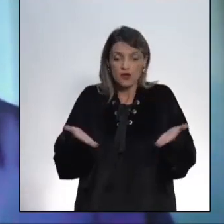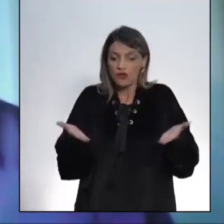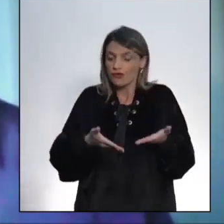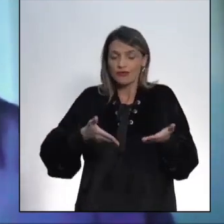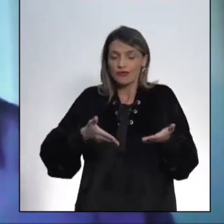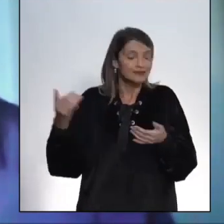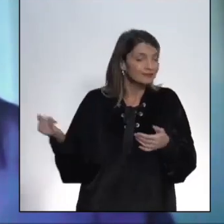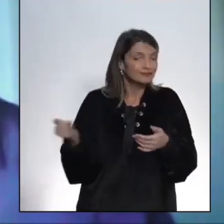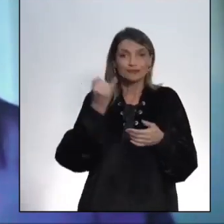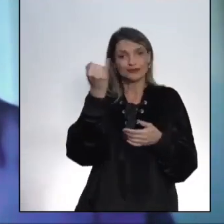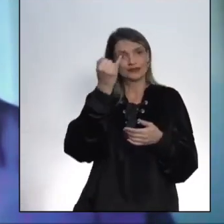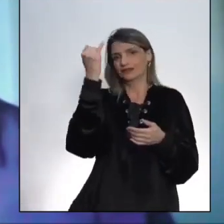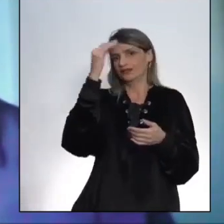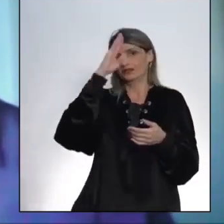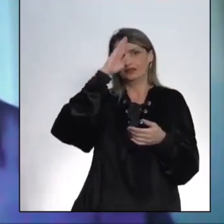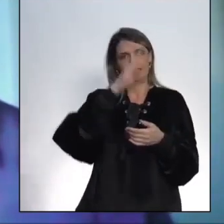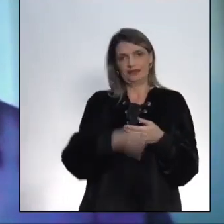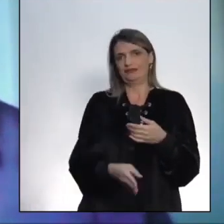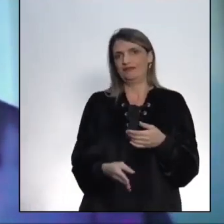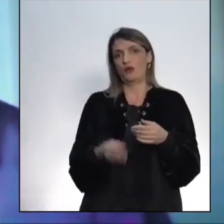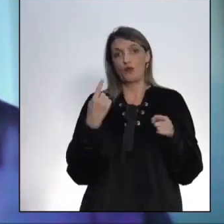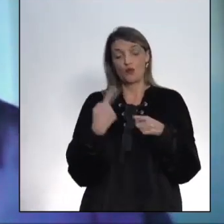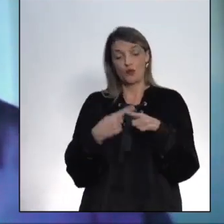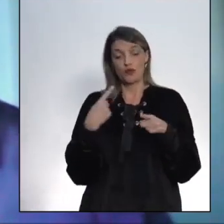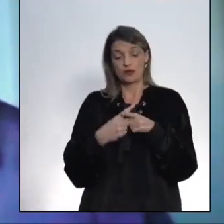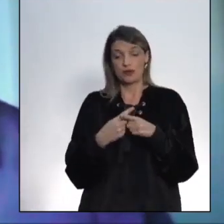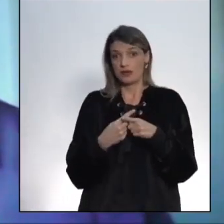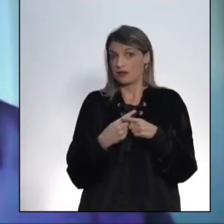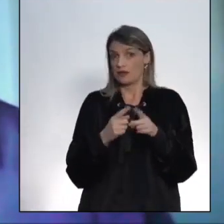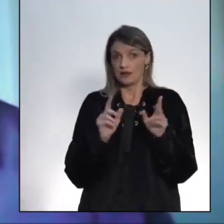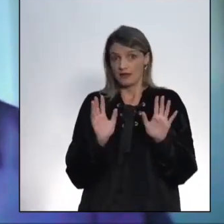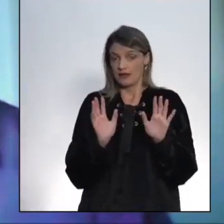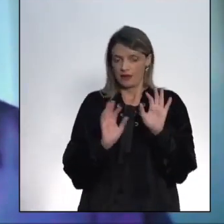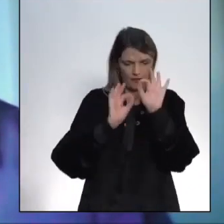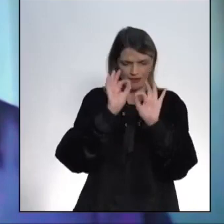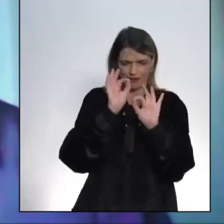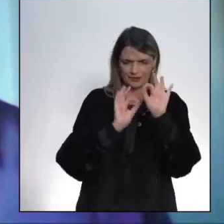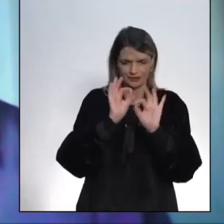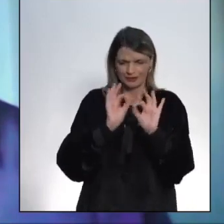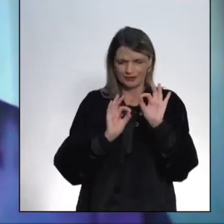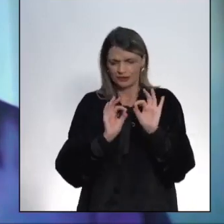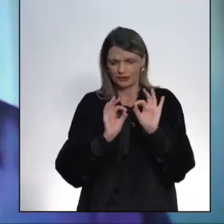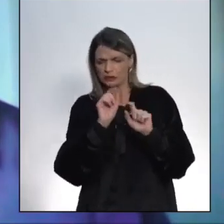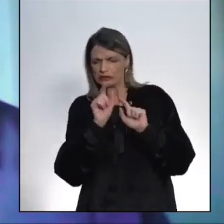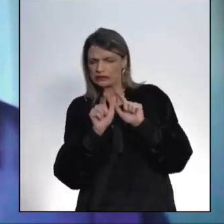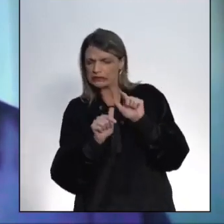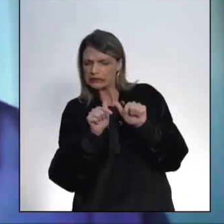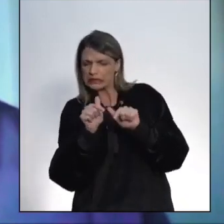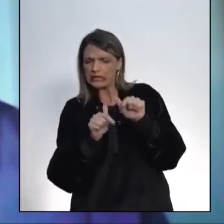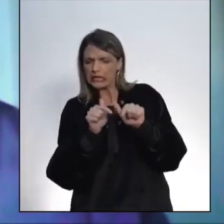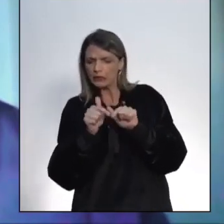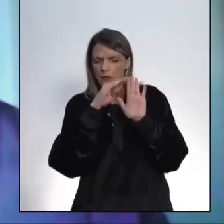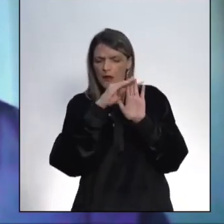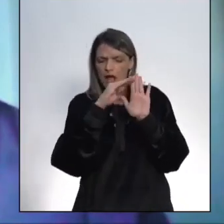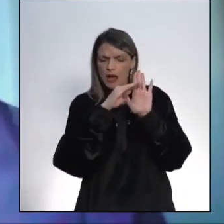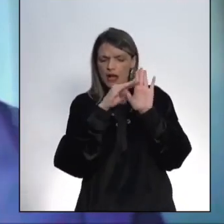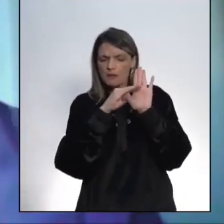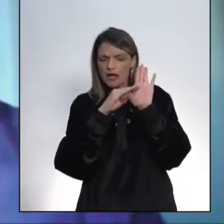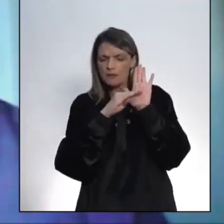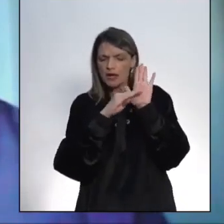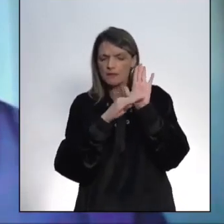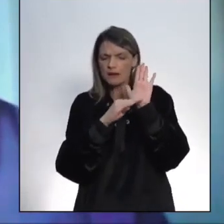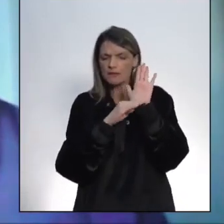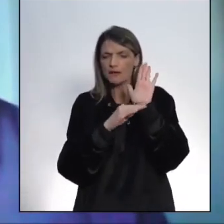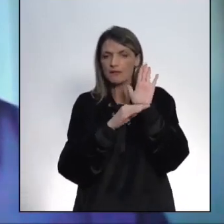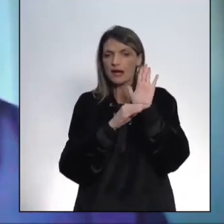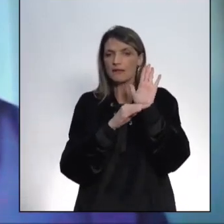dispositivo muito interessante, porque ela organiza o trabalho do dia, ela prioriza a